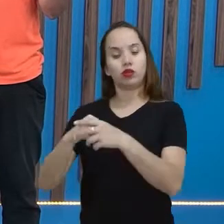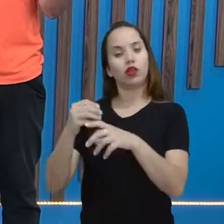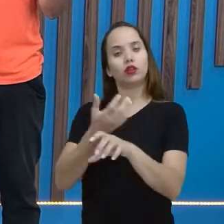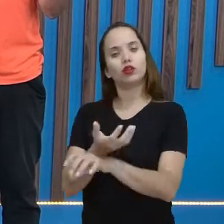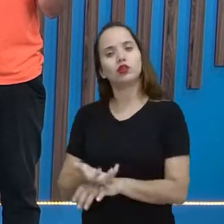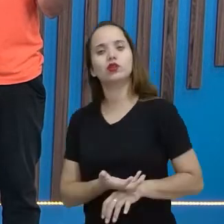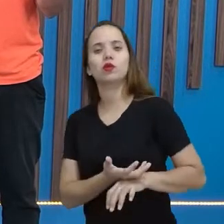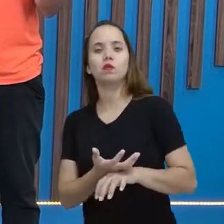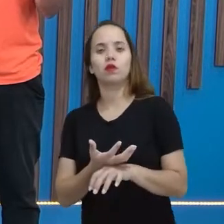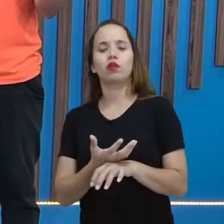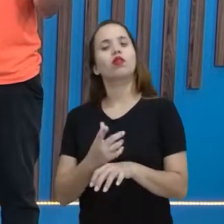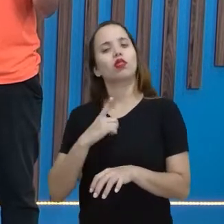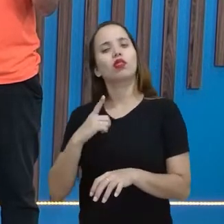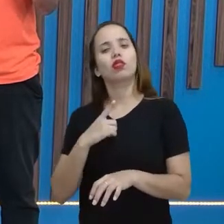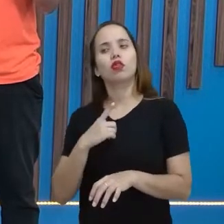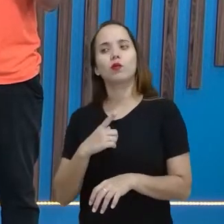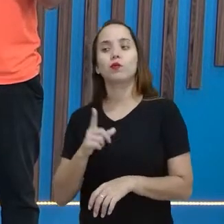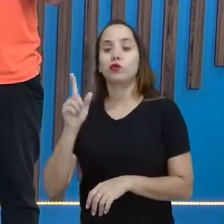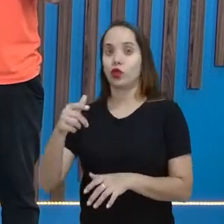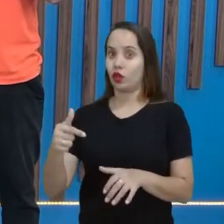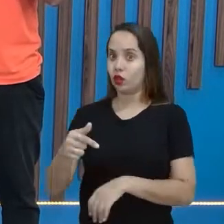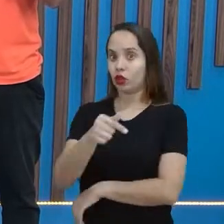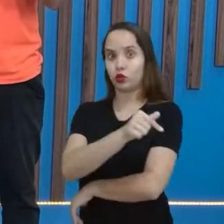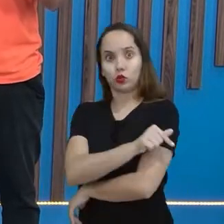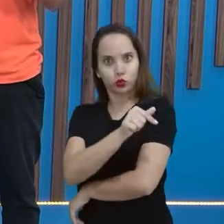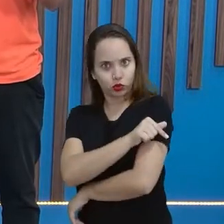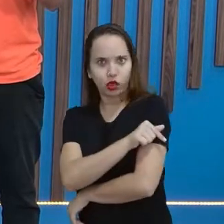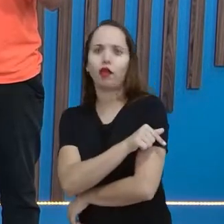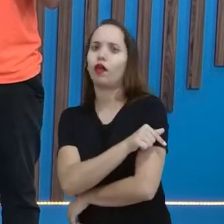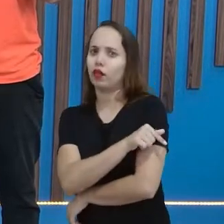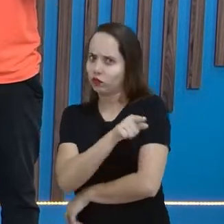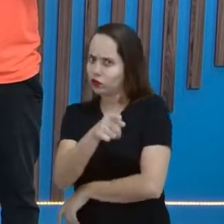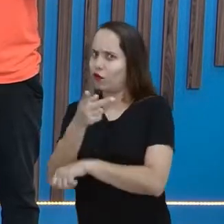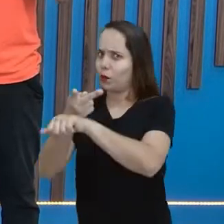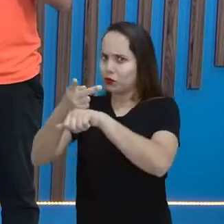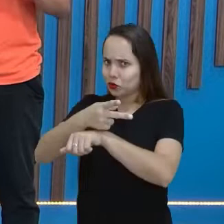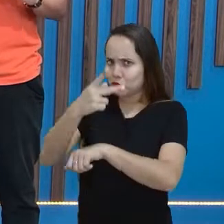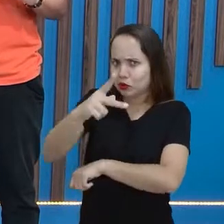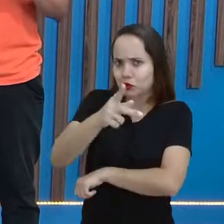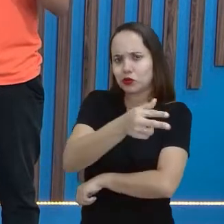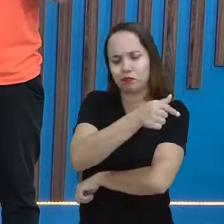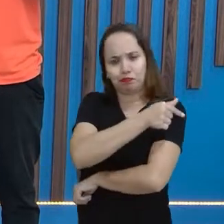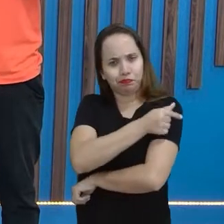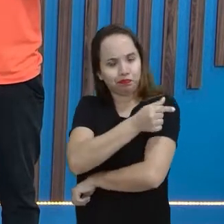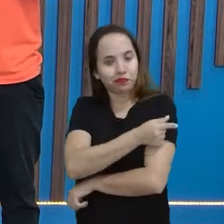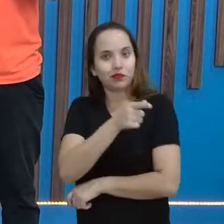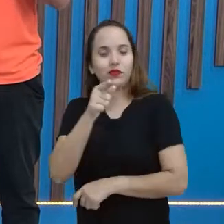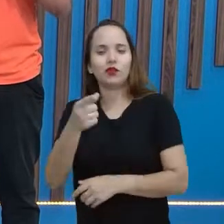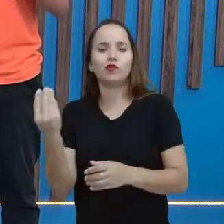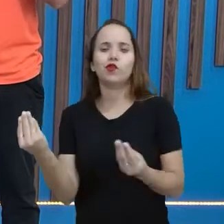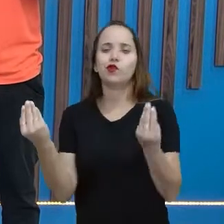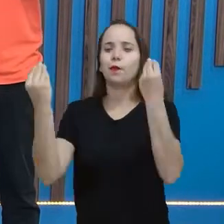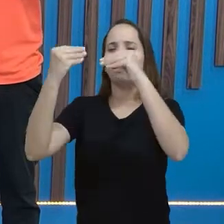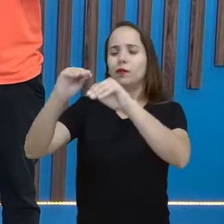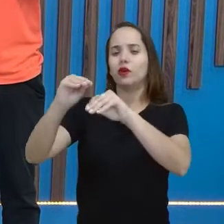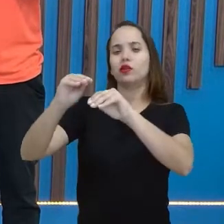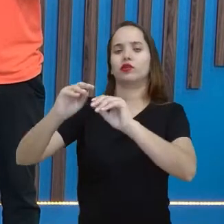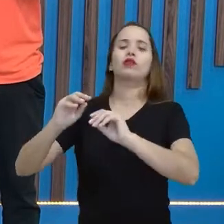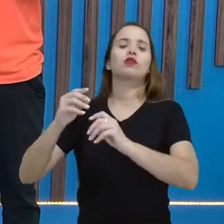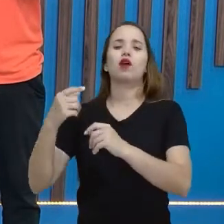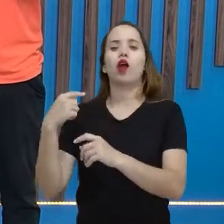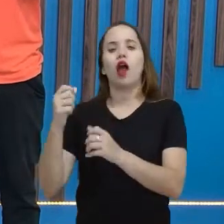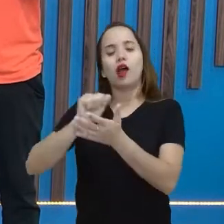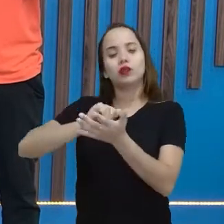disciplina, né, desse novo componente projeto de vida. No 7º ano. Você procura lá o 7º ano e faz o upload e sobe aí